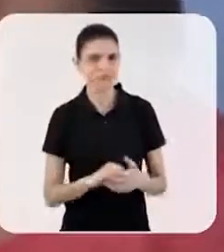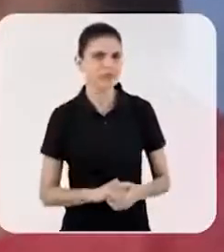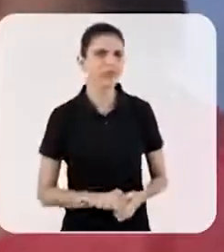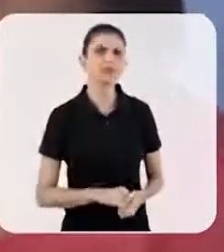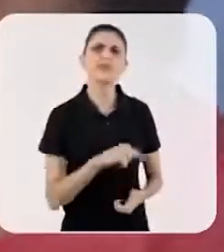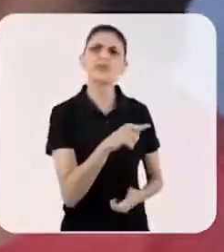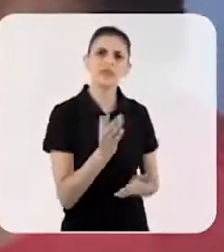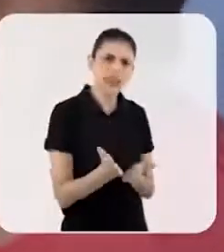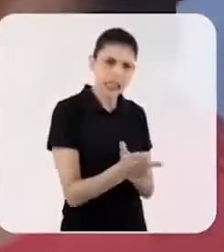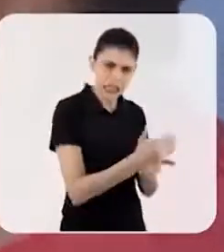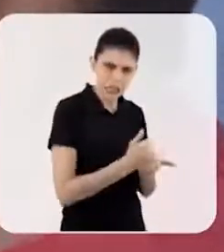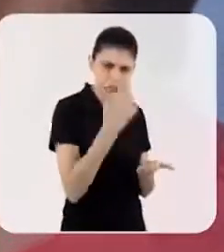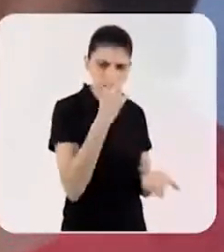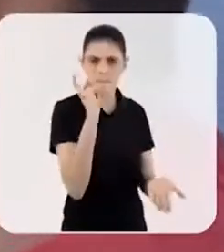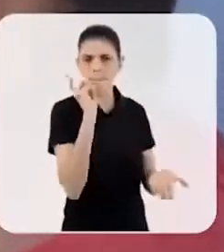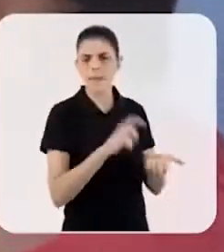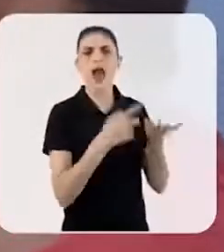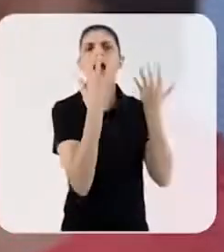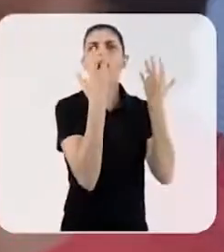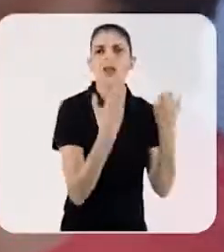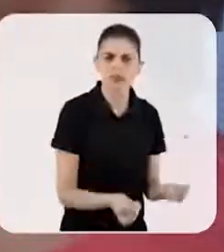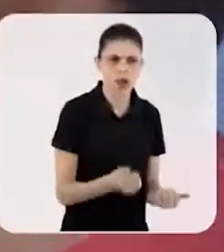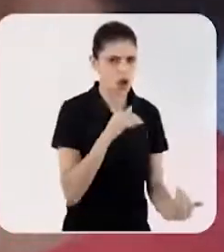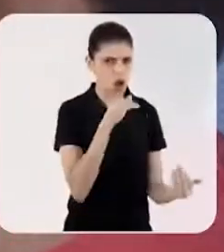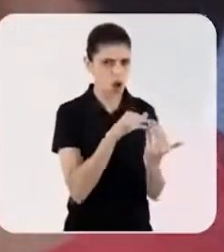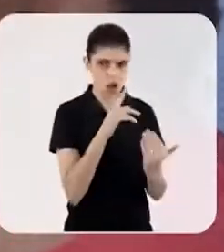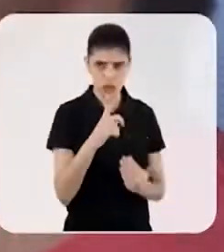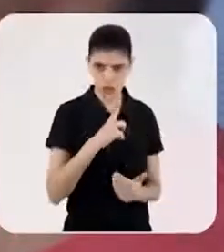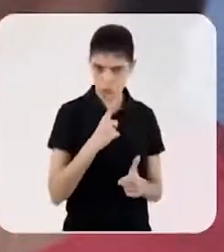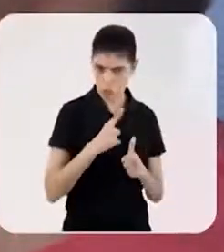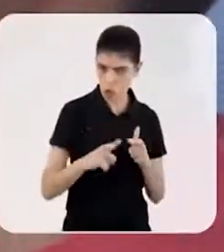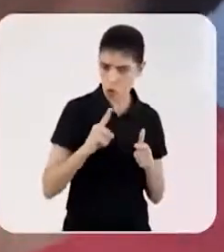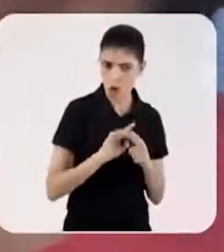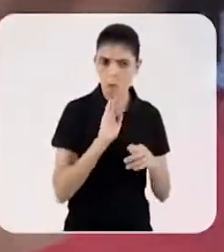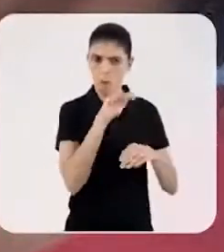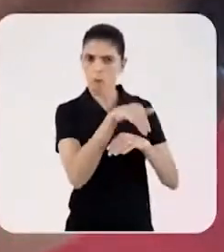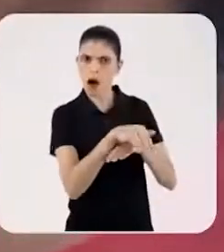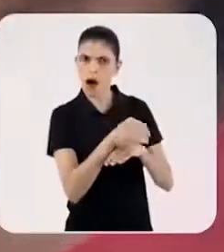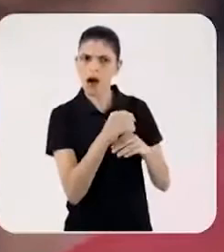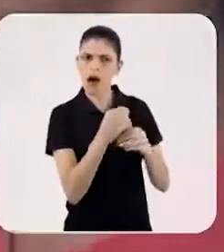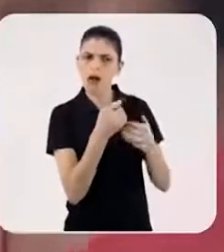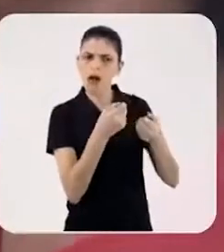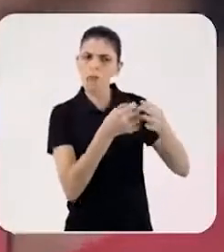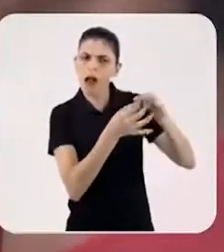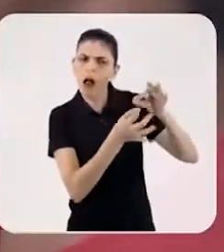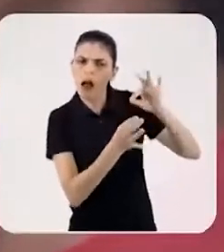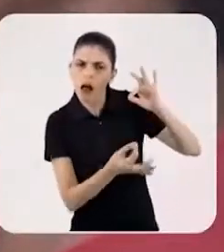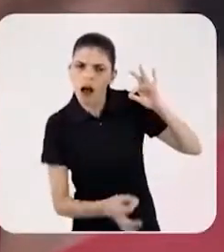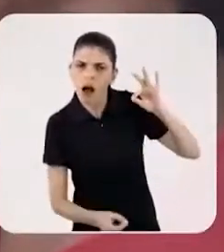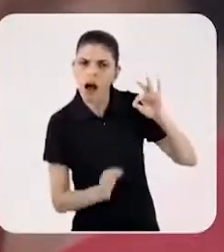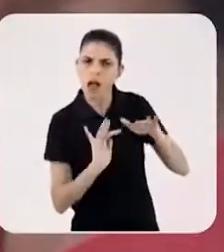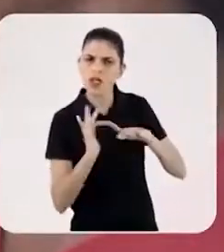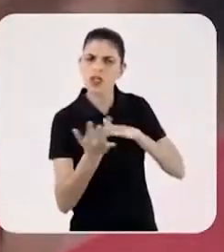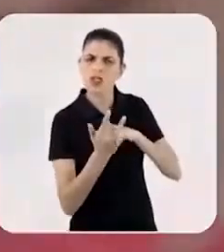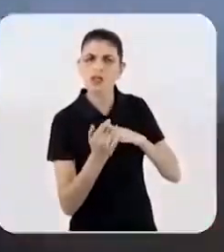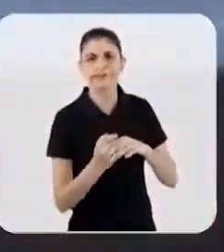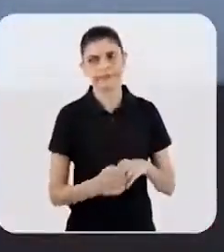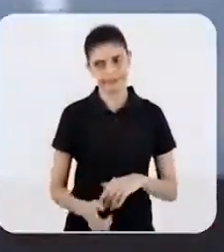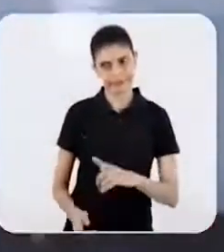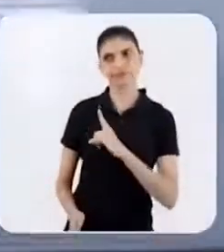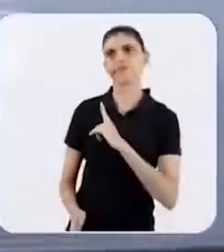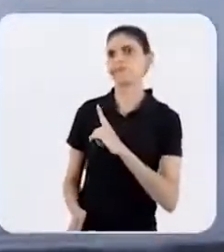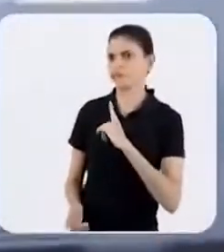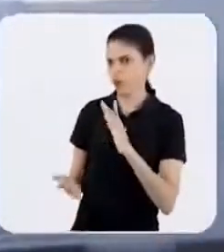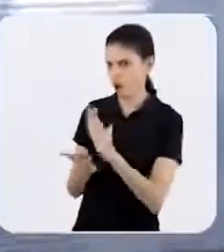Mesmo nesses dados que a pessoa aceita ou concorda, existe alguma extrapolação por parte das redes sociais?